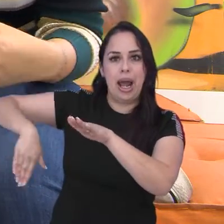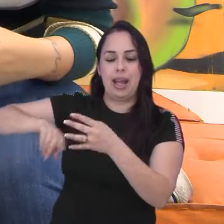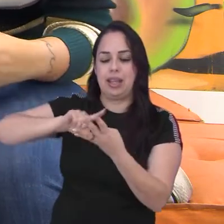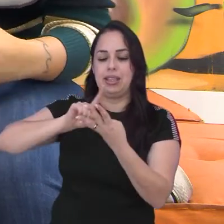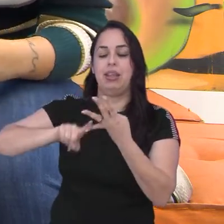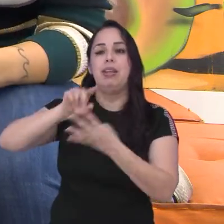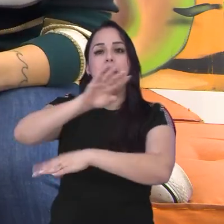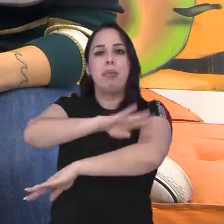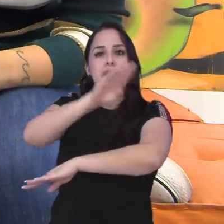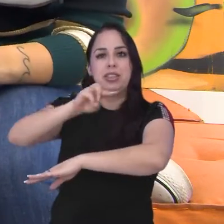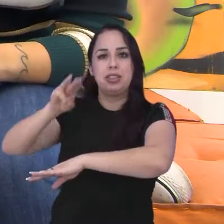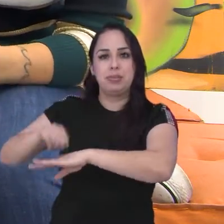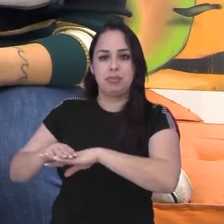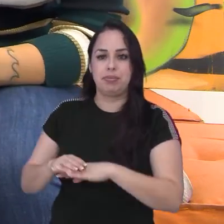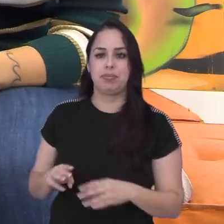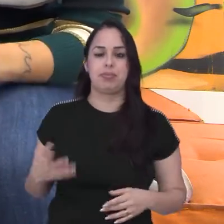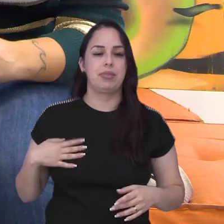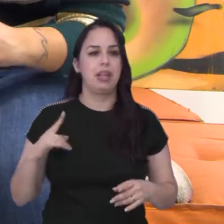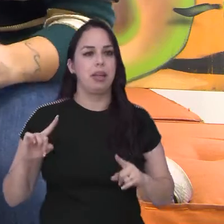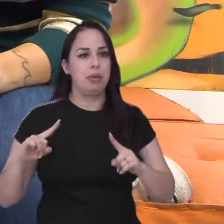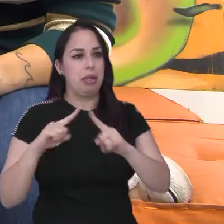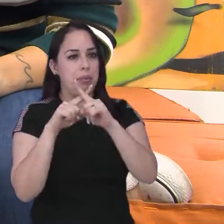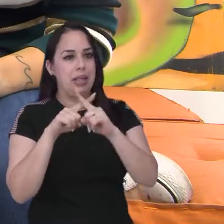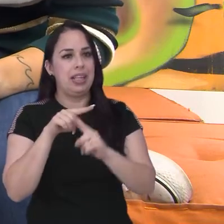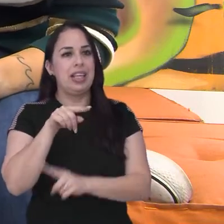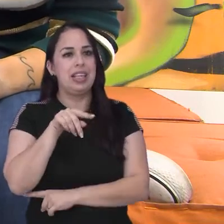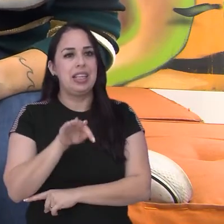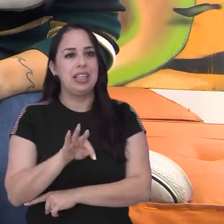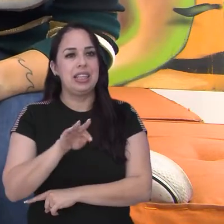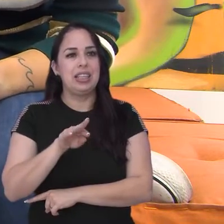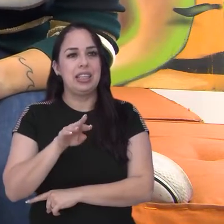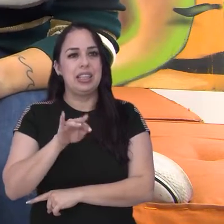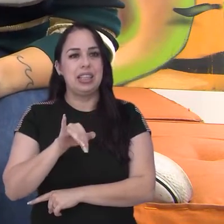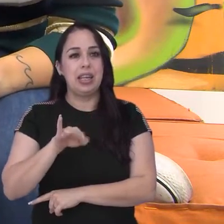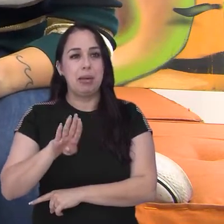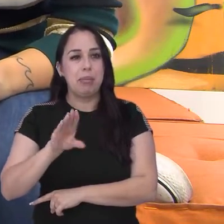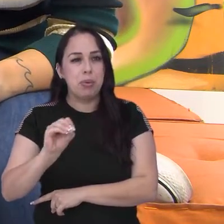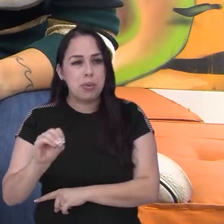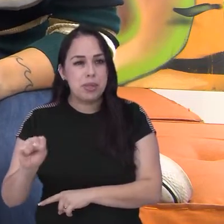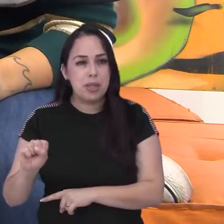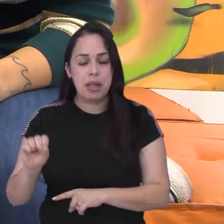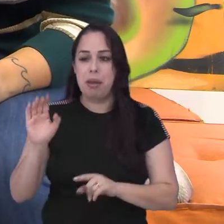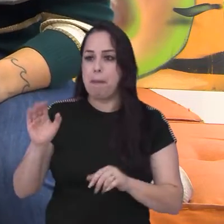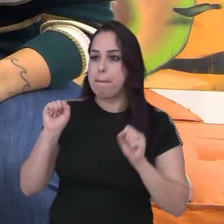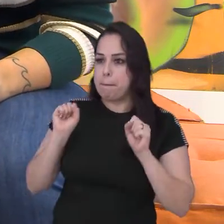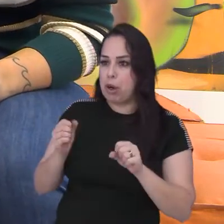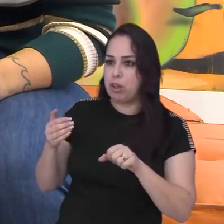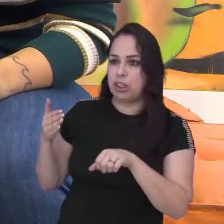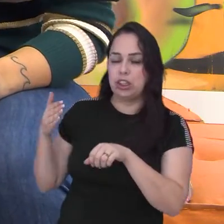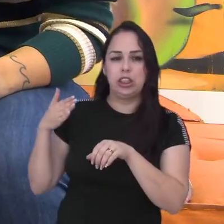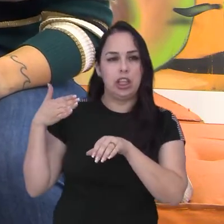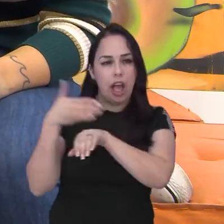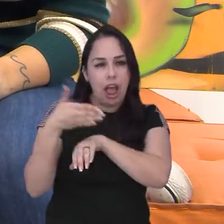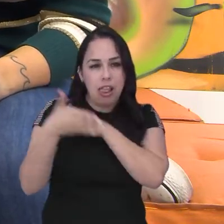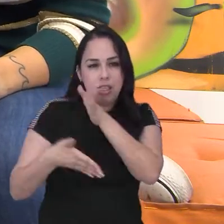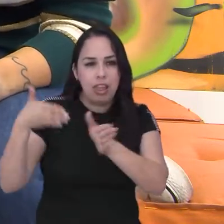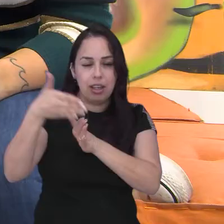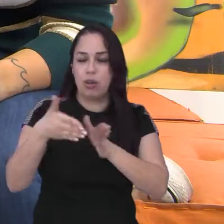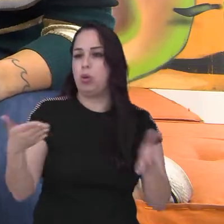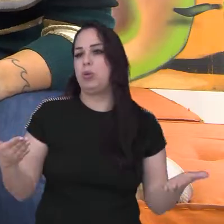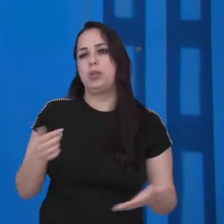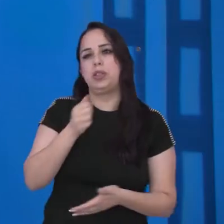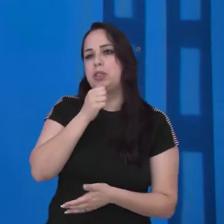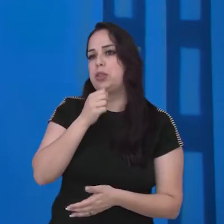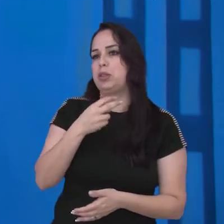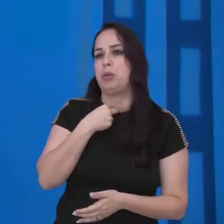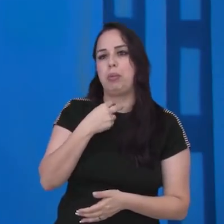da Serra da Mantiqueira. E quando a Batalha dos Trilhos, que a gente vai falar de mais alguns, né? Mas a Batalha dos Trilhos, quem quiser ir lá prestigiar, participar, quando que rola? Hoje não